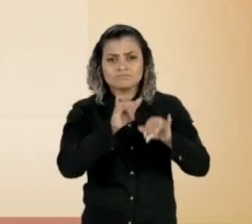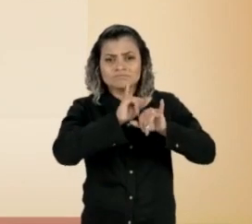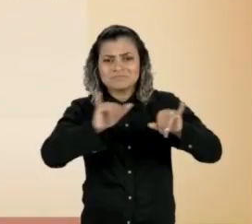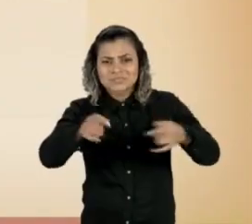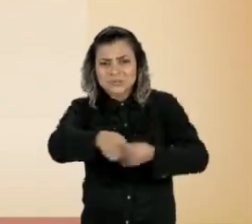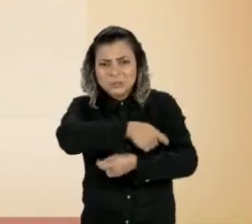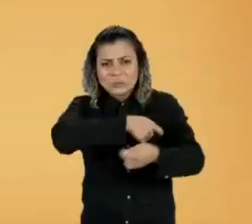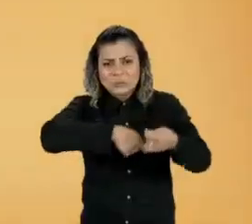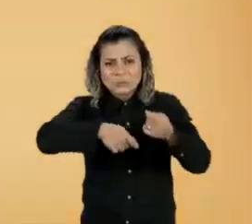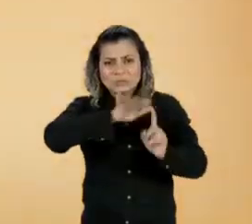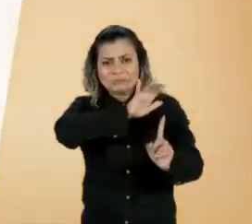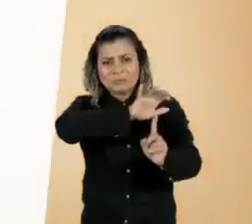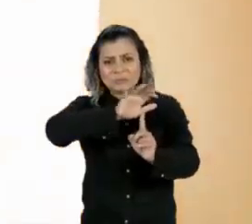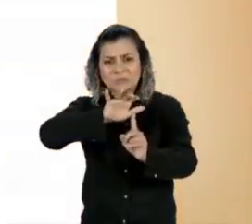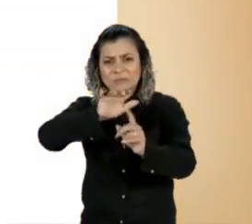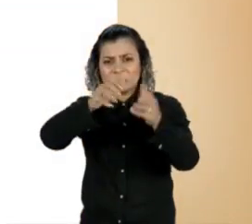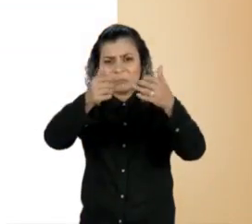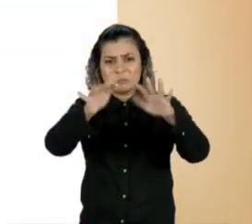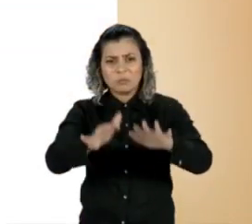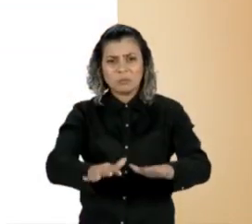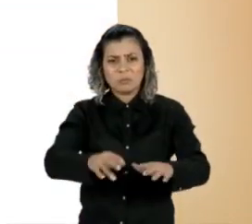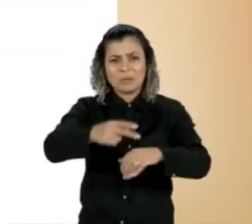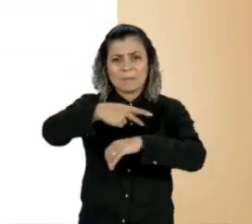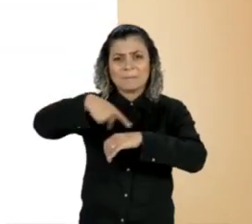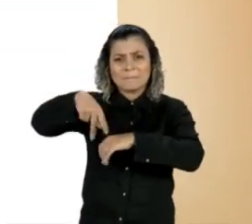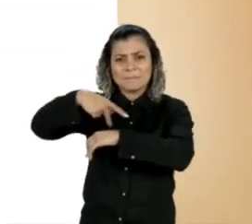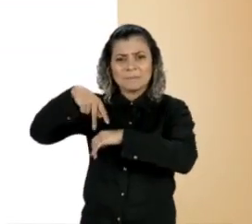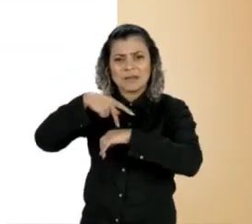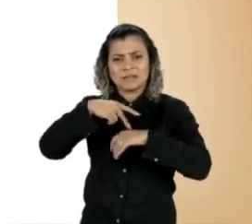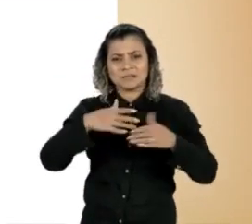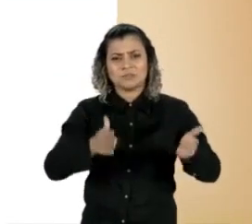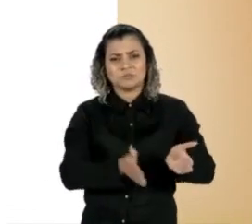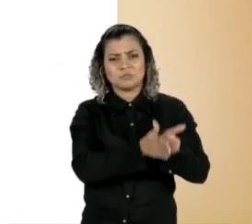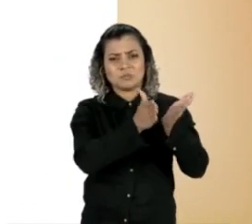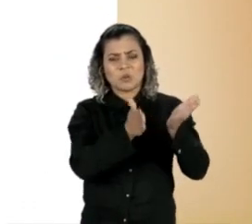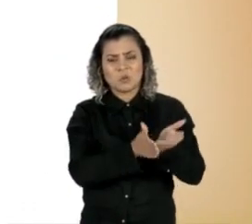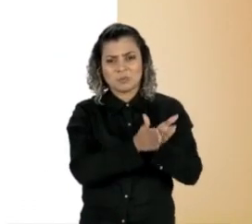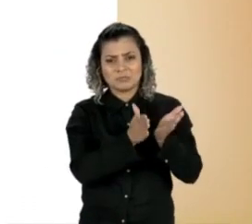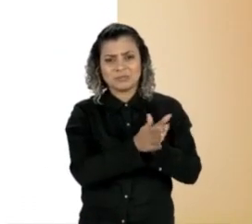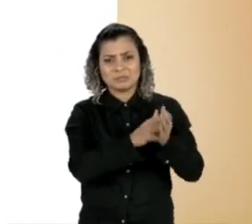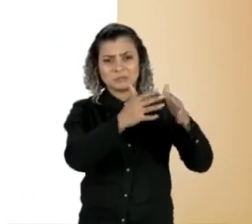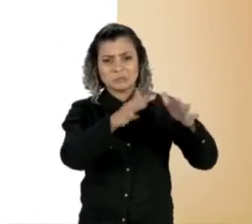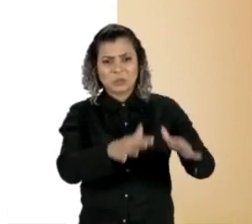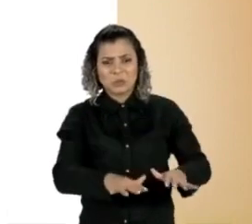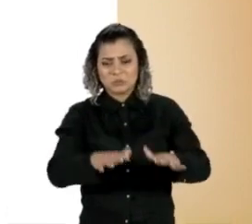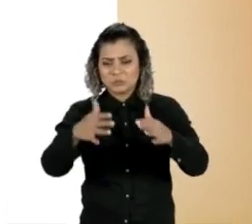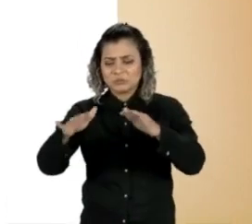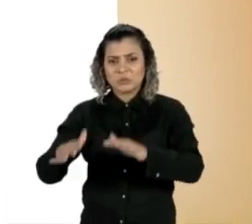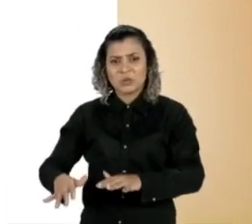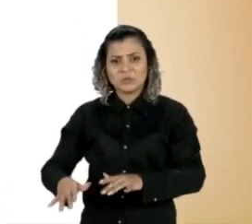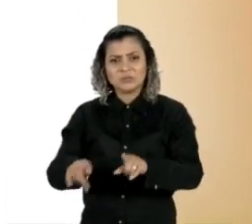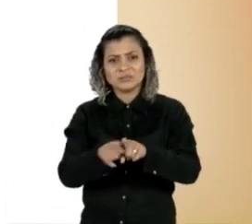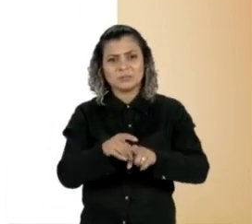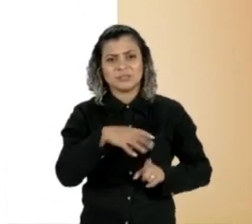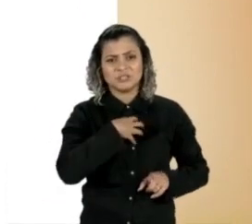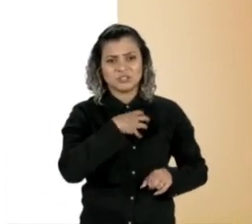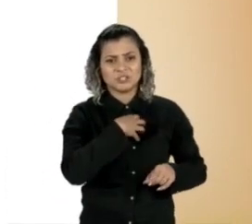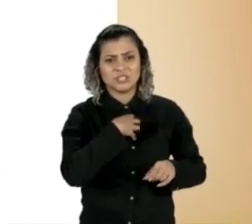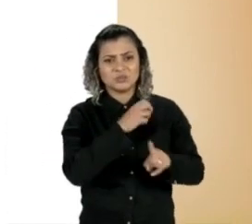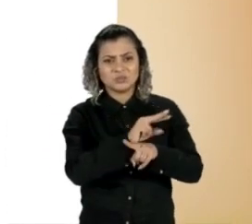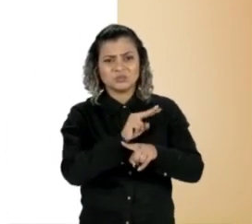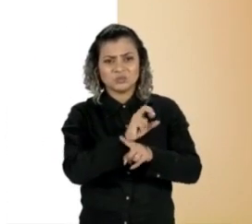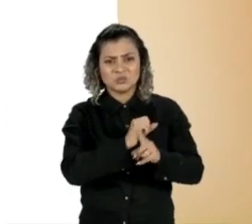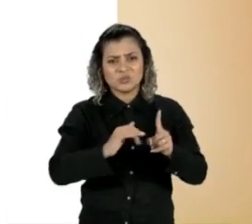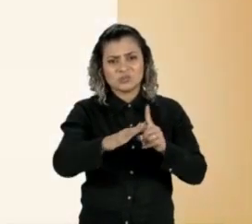econômica pode piorar a saúde em países de baixa e média renda, com mercados de trabalho precários e sistemas de proteção